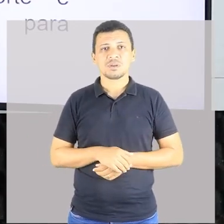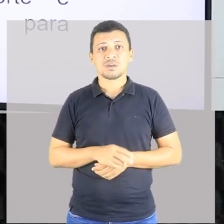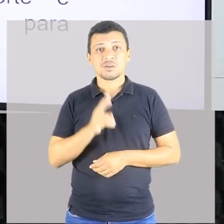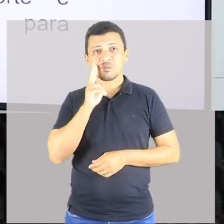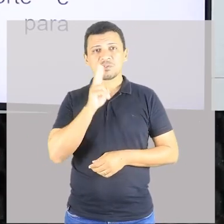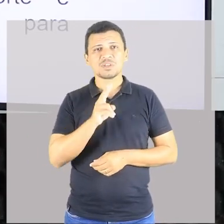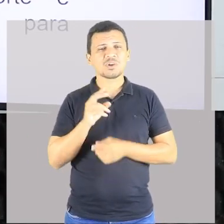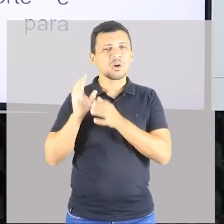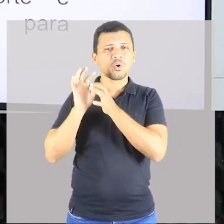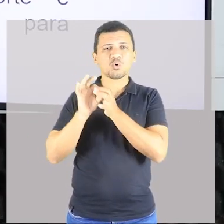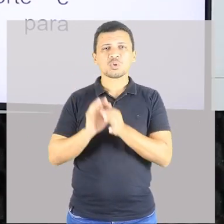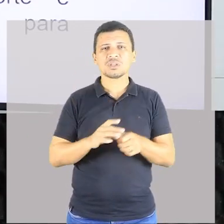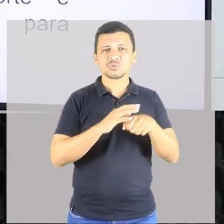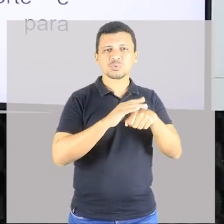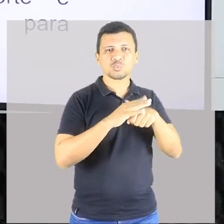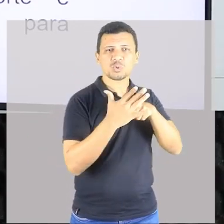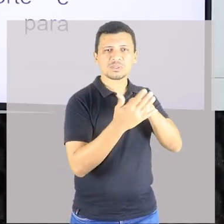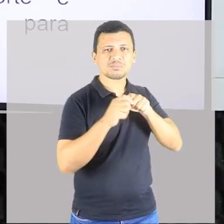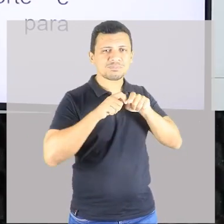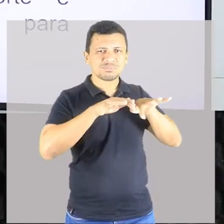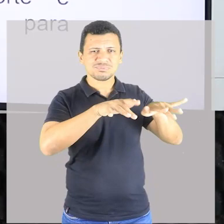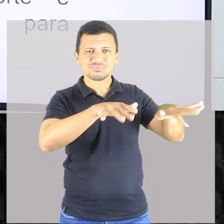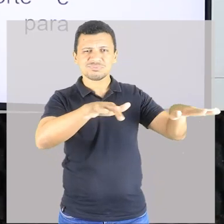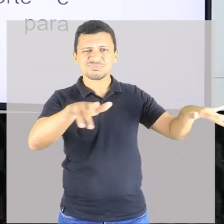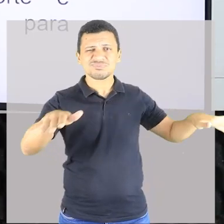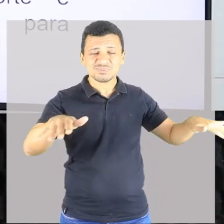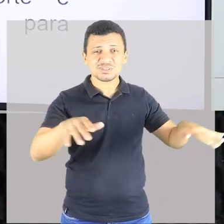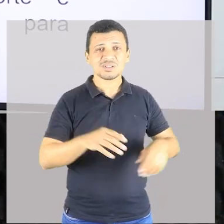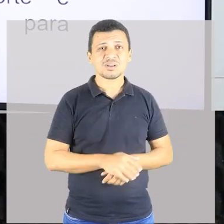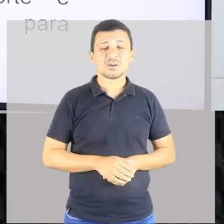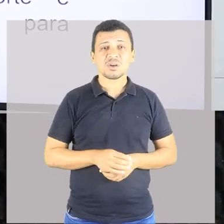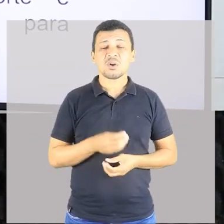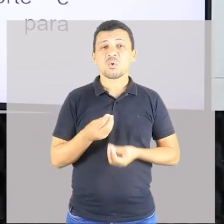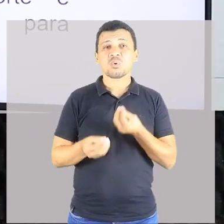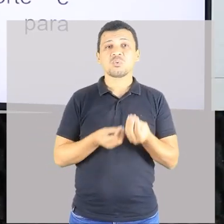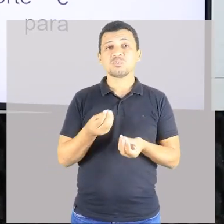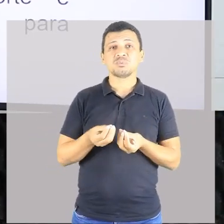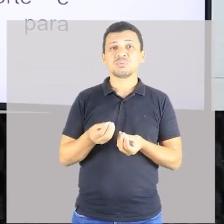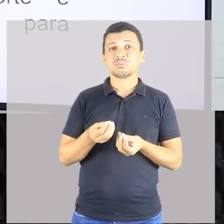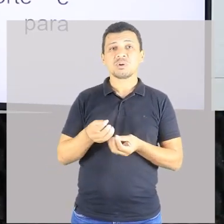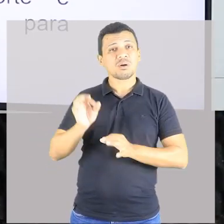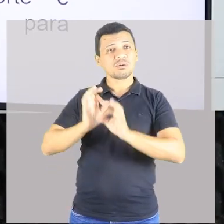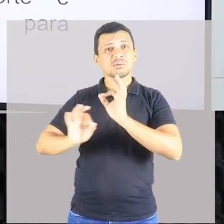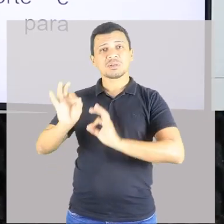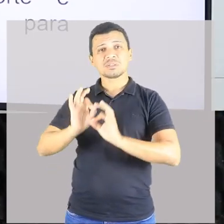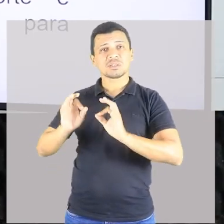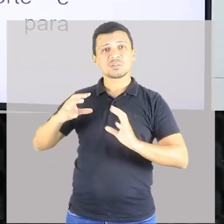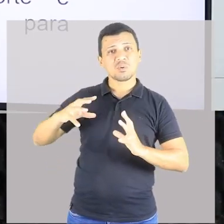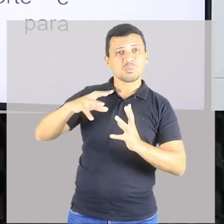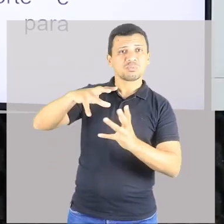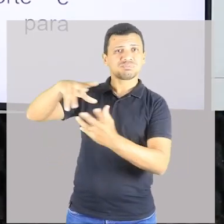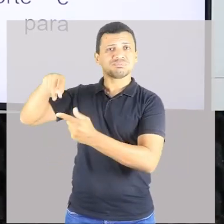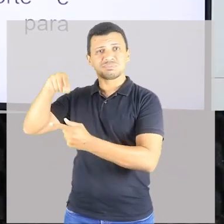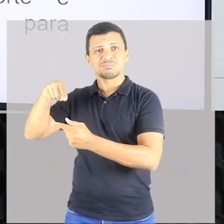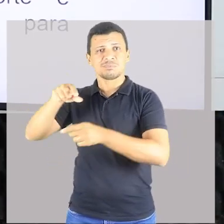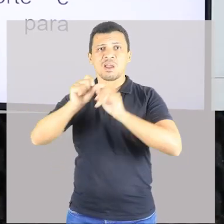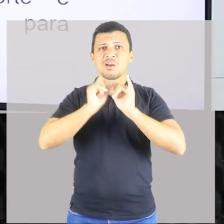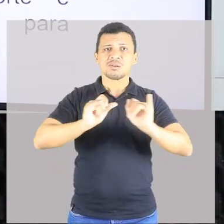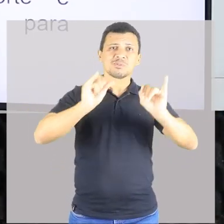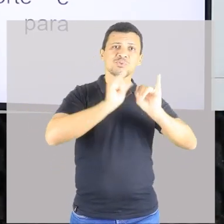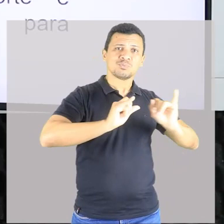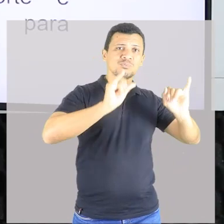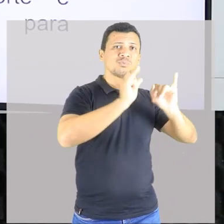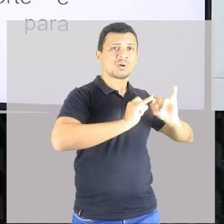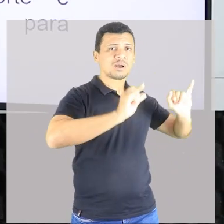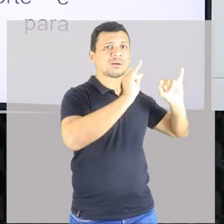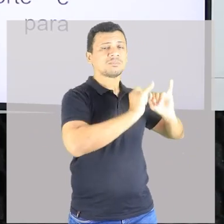pandemia. Como essa estrutura internacional utilizou esse nível de integração para divulgar informações, por exemplo, né,